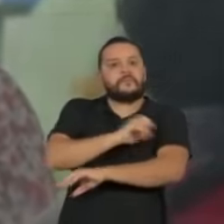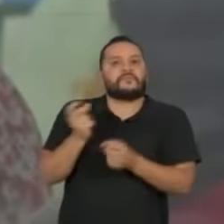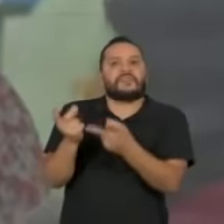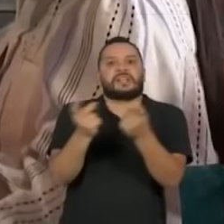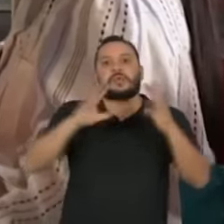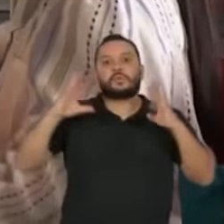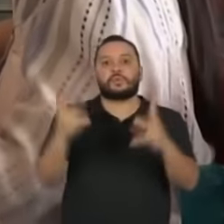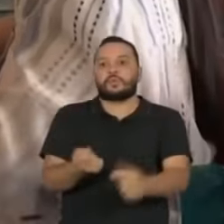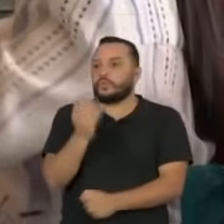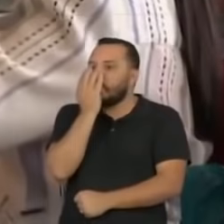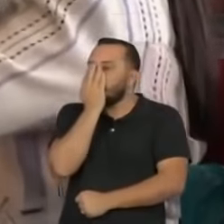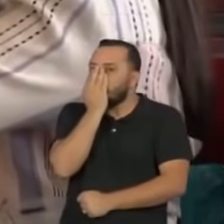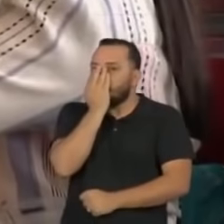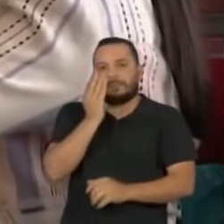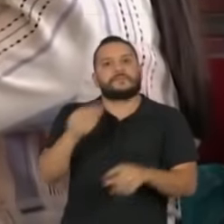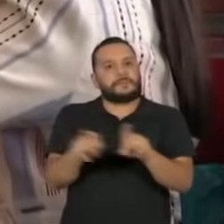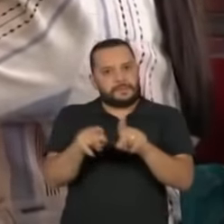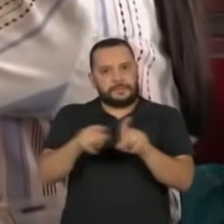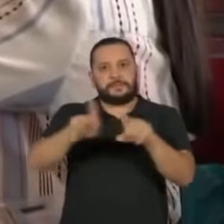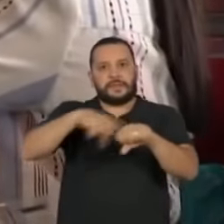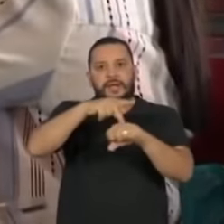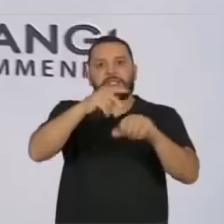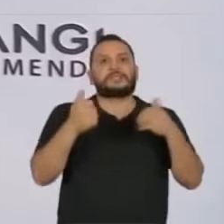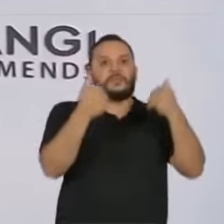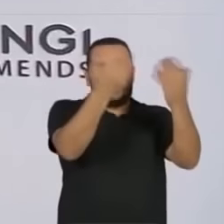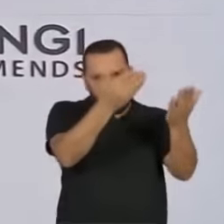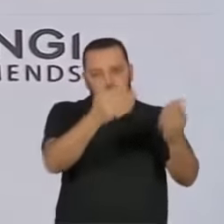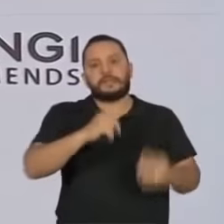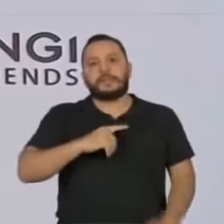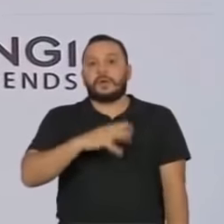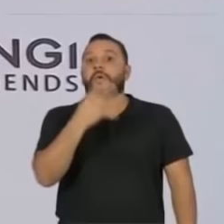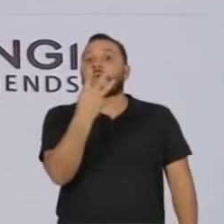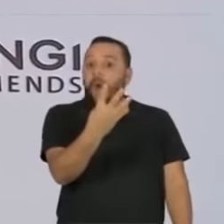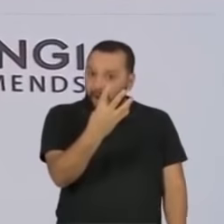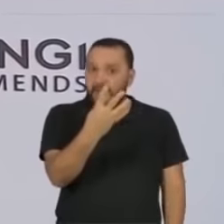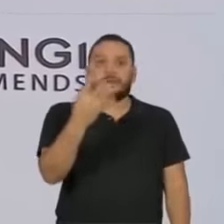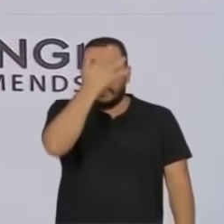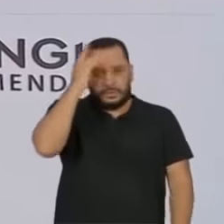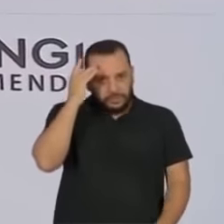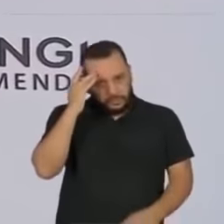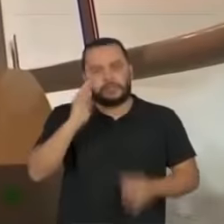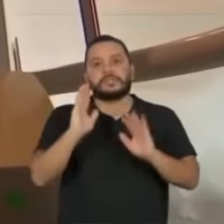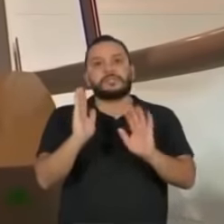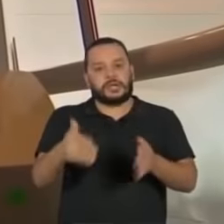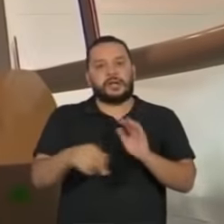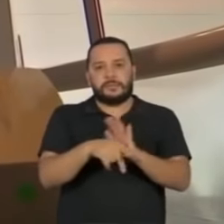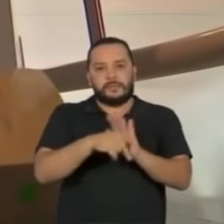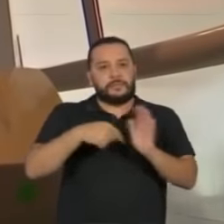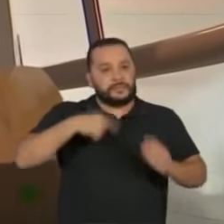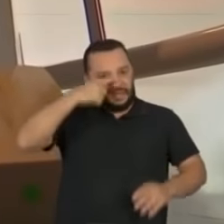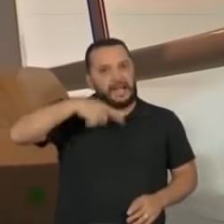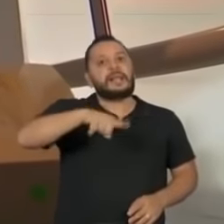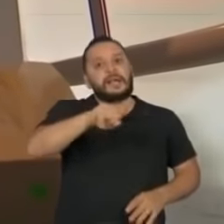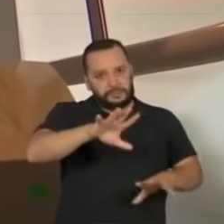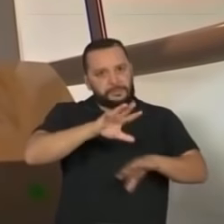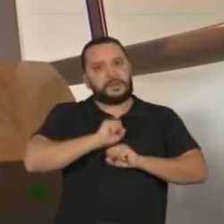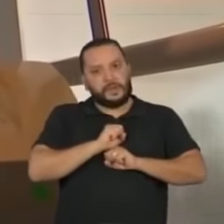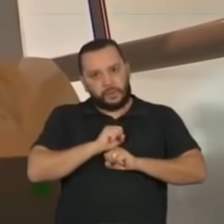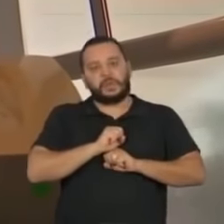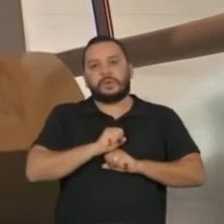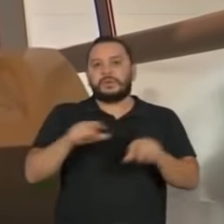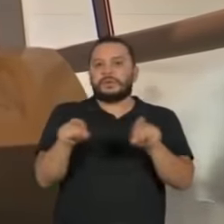o contágio. Fora da China, já foram registrados 4 casos da doença na Tailândia, além de casos